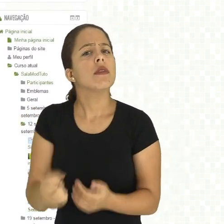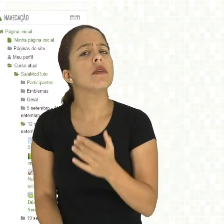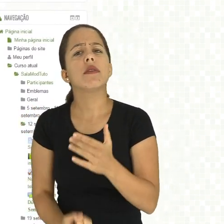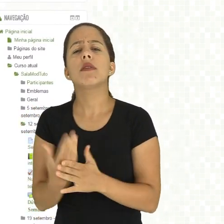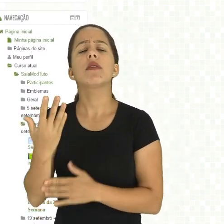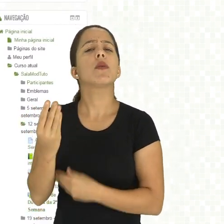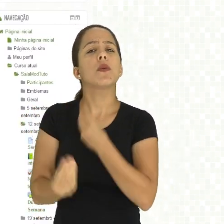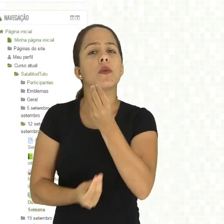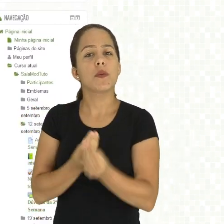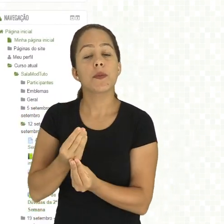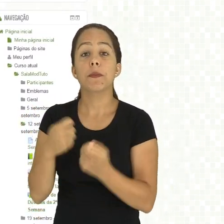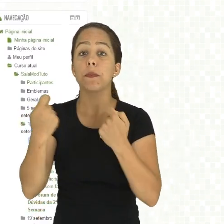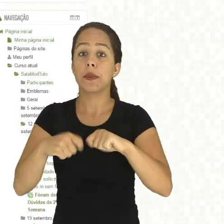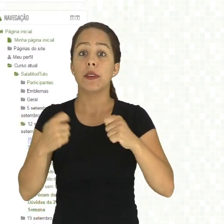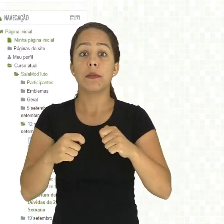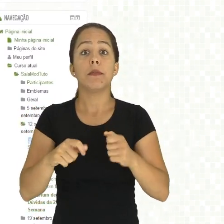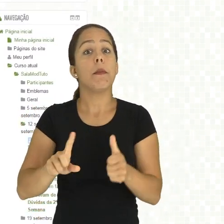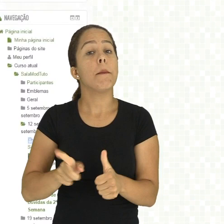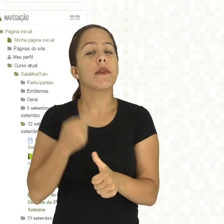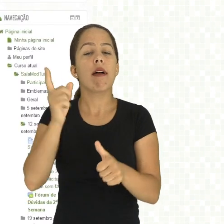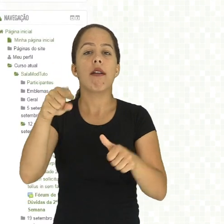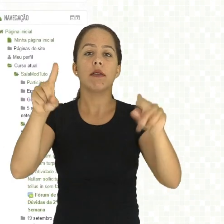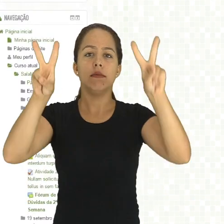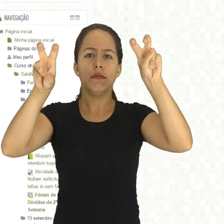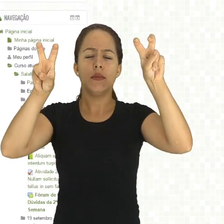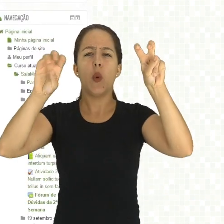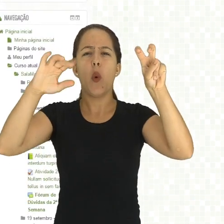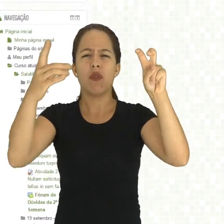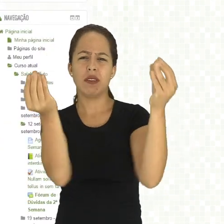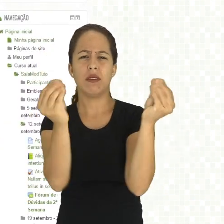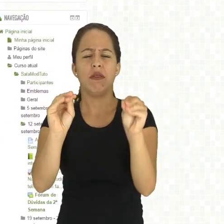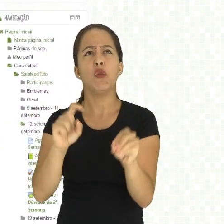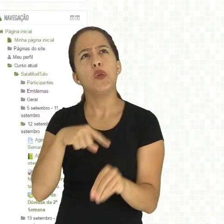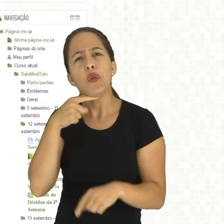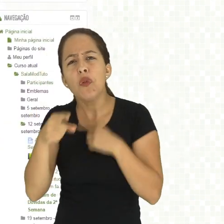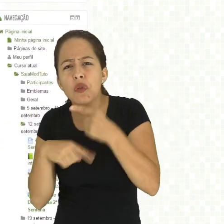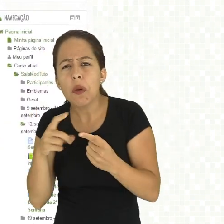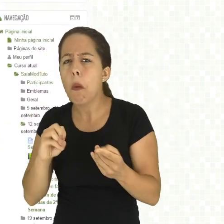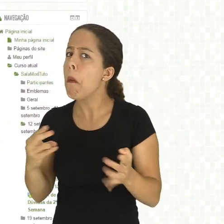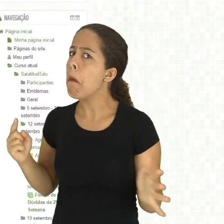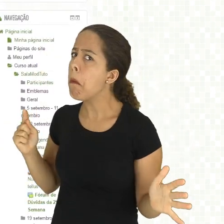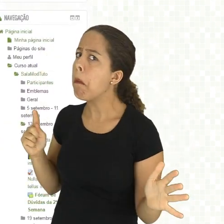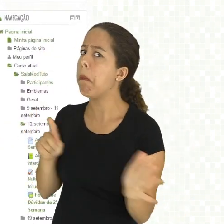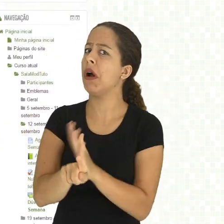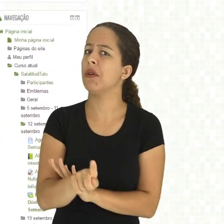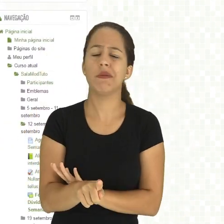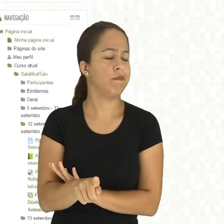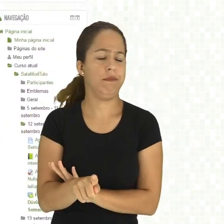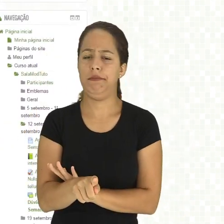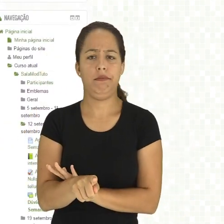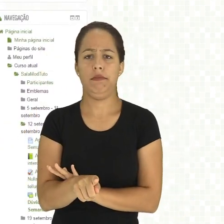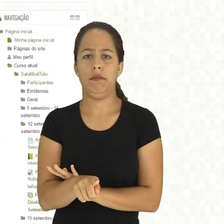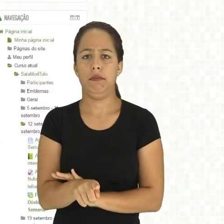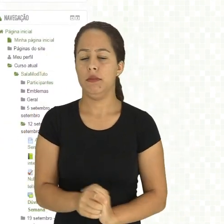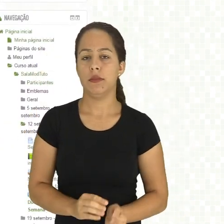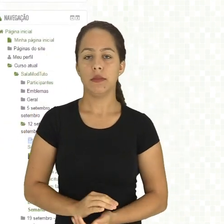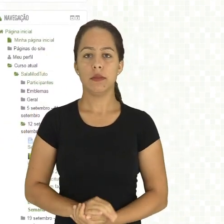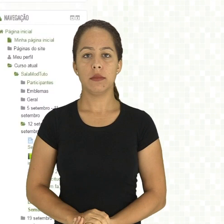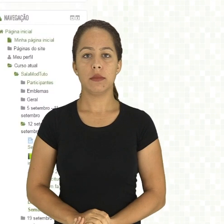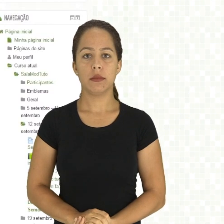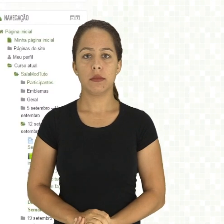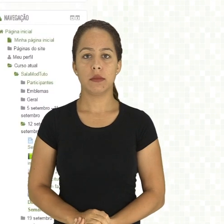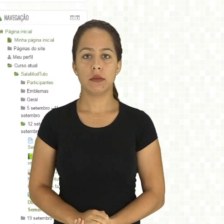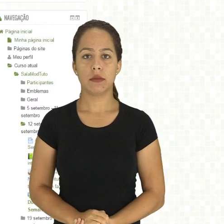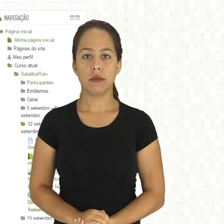primeira coisa a fazer é escrever um título mas nunca escreva um título como dúvida no fórum ou